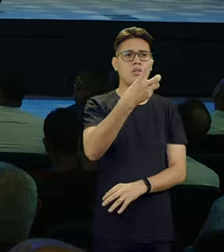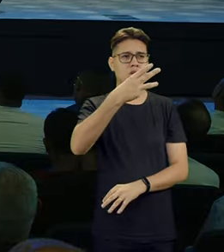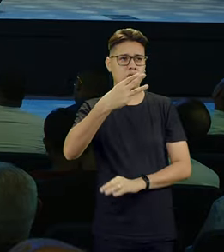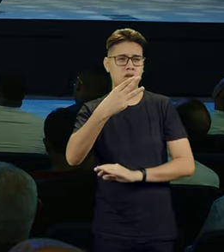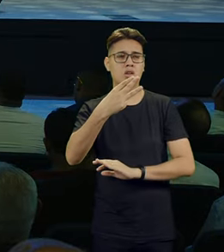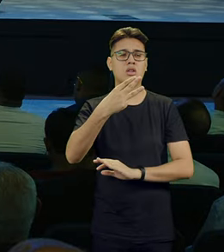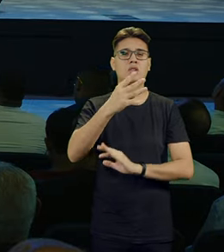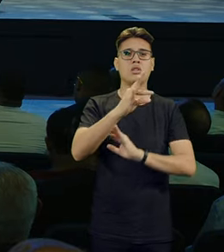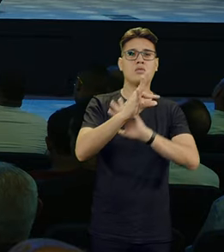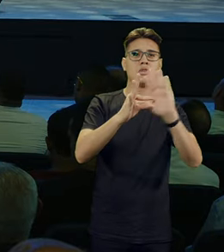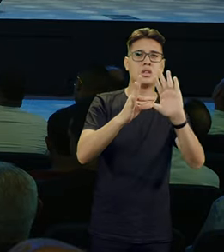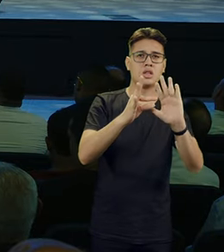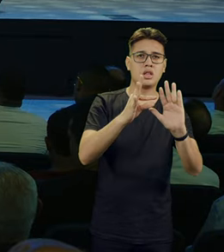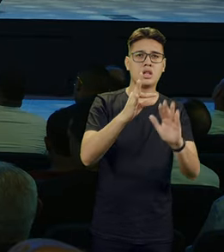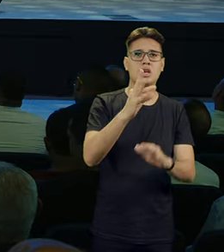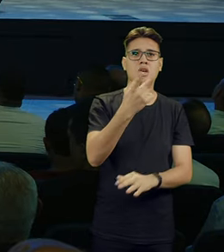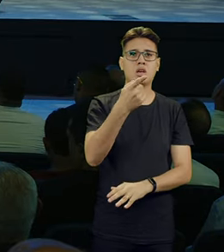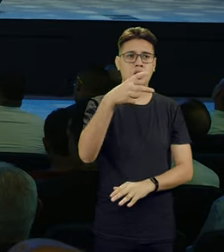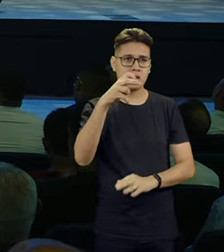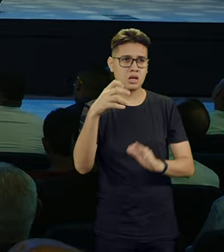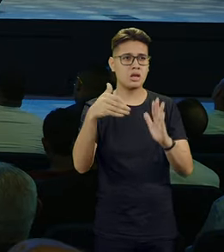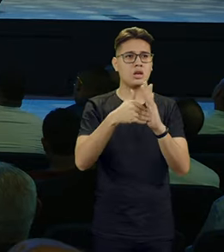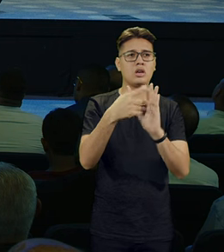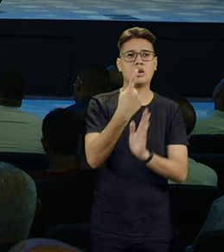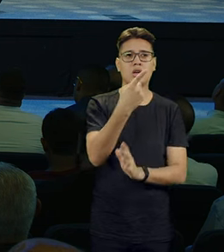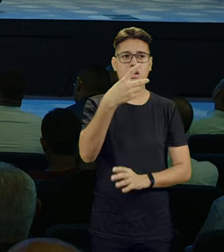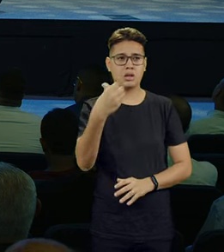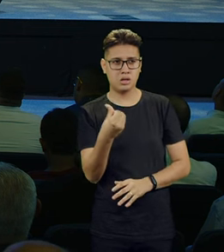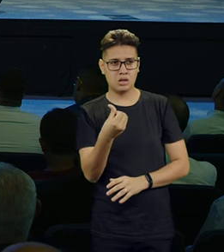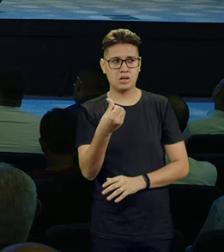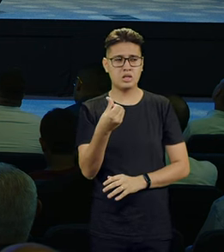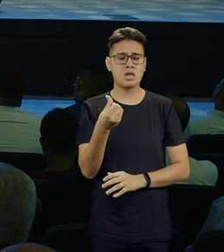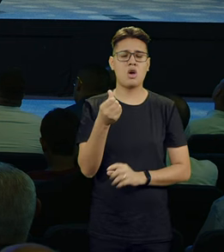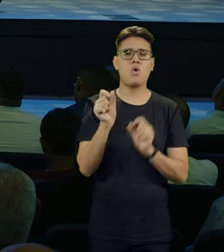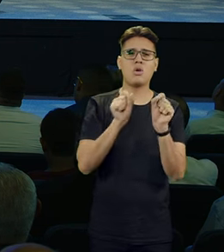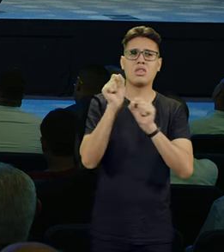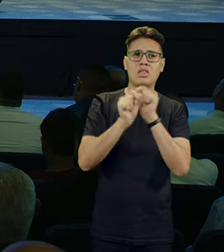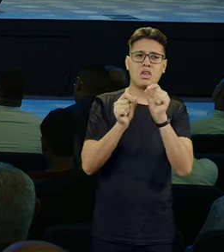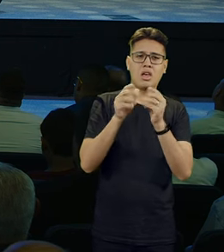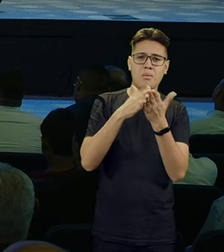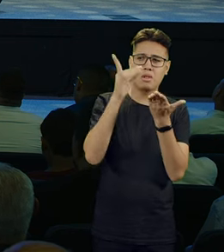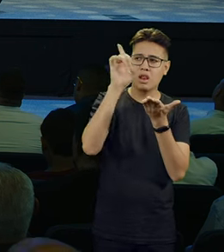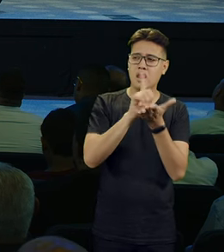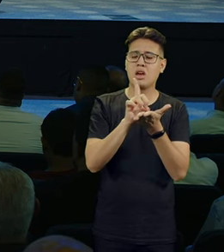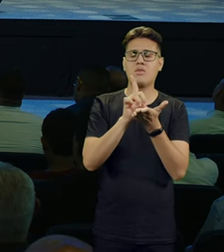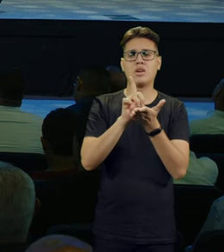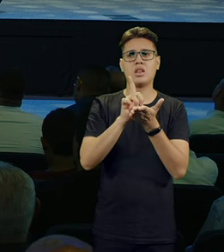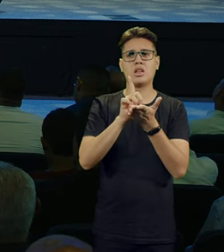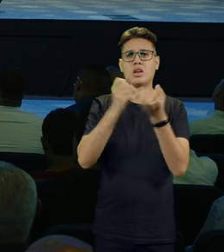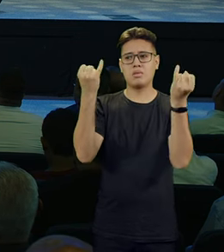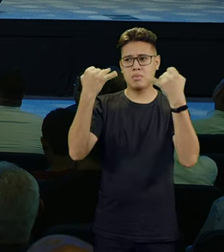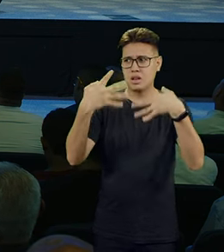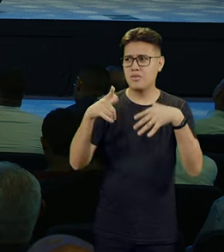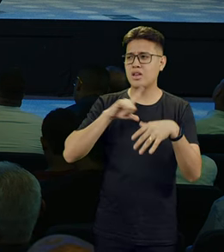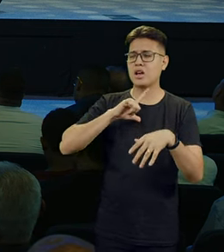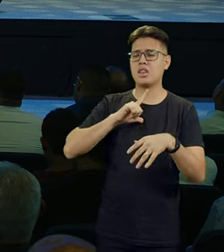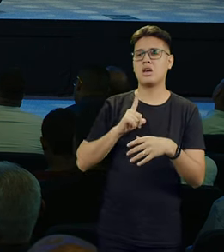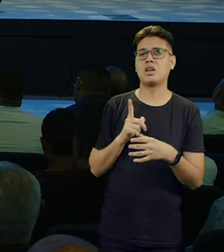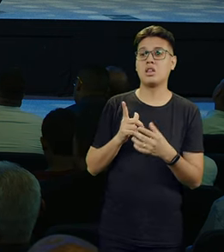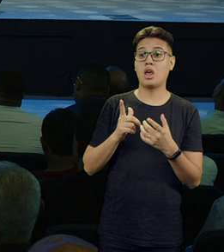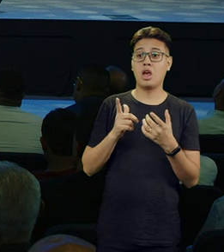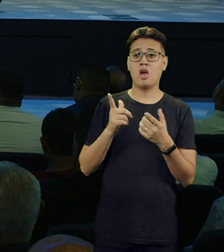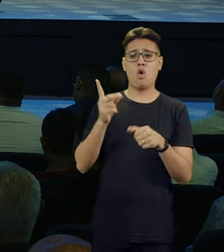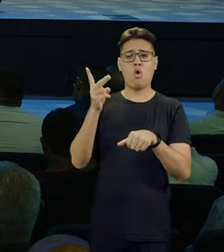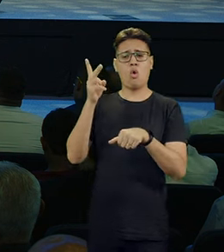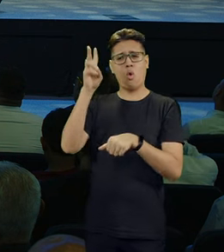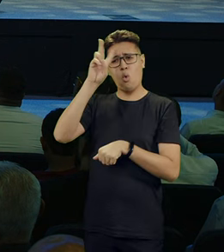16. Ali a Bíblia Sagrada está dizendo que houve uma ocasião em que Davi